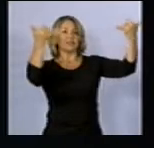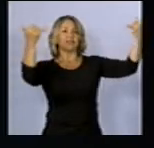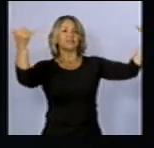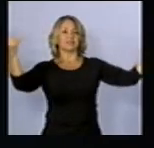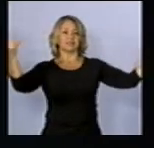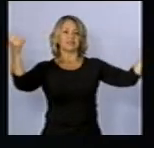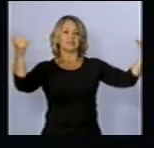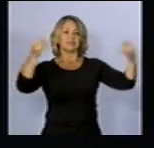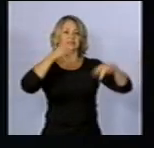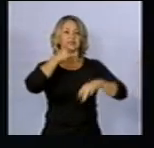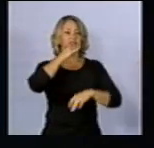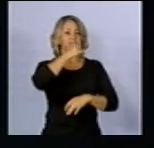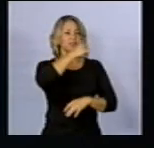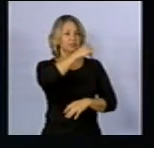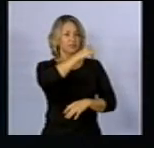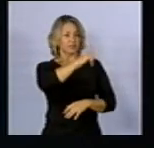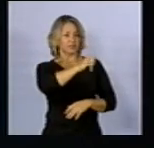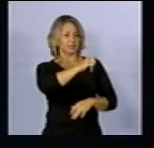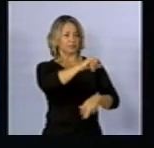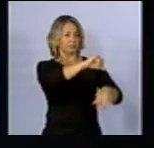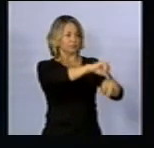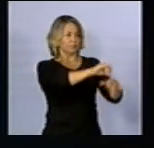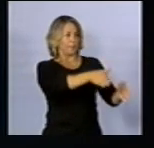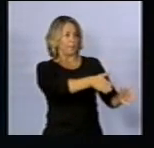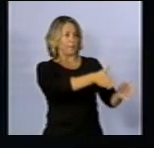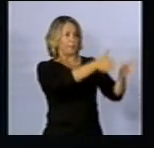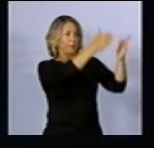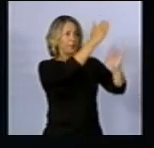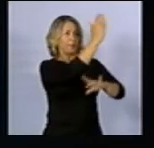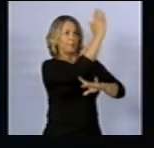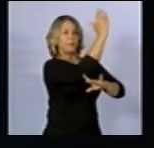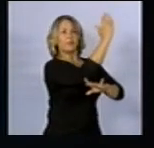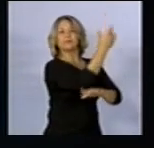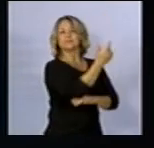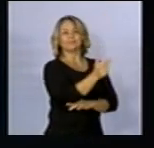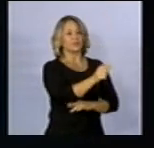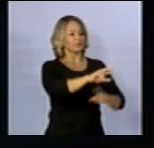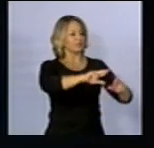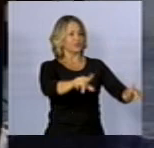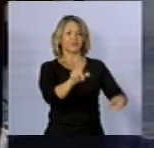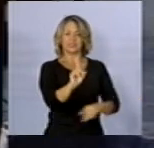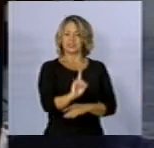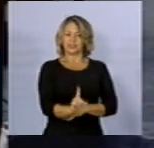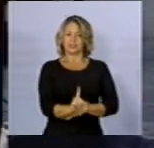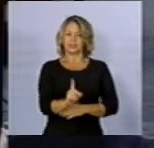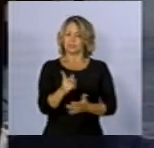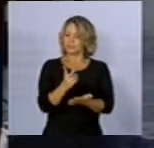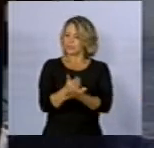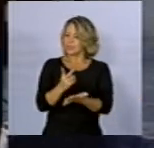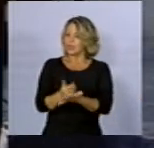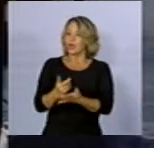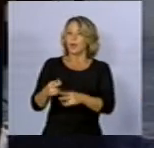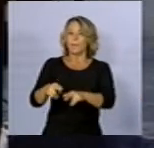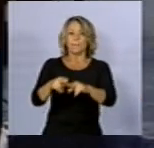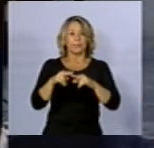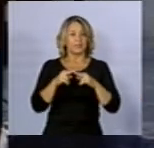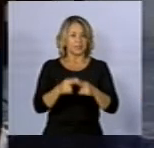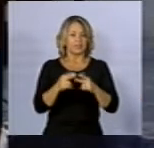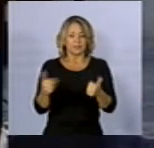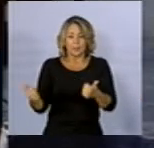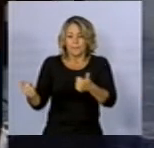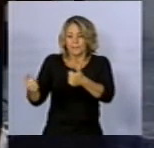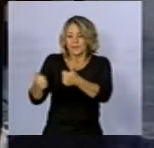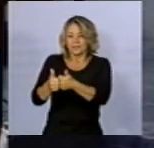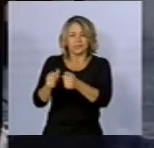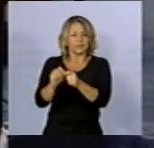não houve diferença. Entre uma e outra. Entre uma e outra. Ah, é por isso que a proximidade não faz a